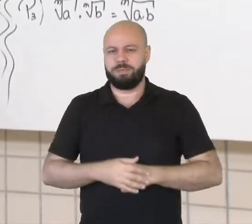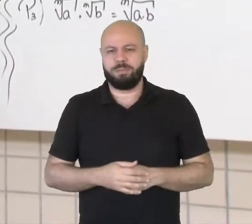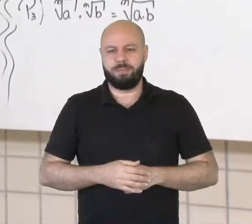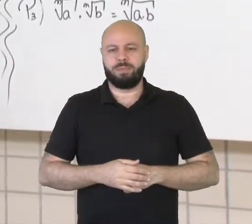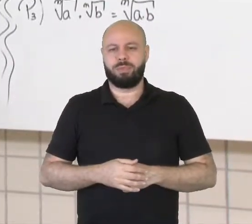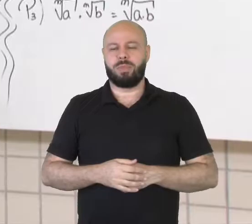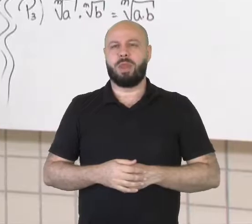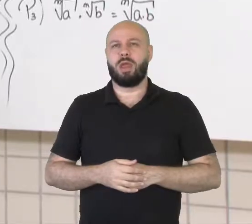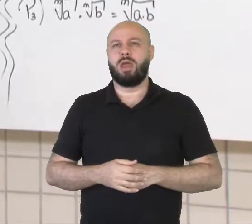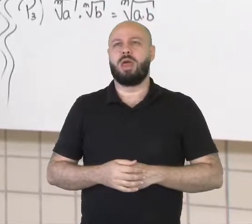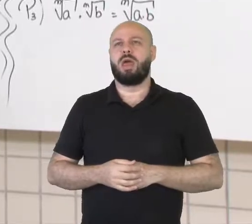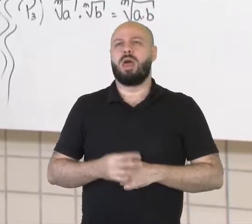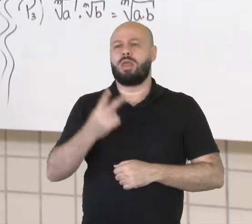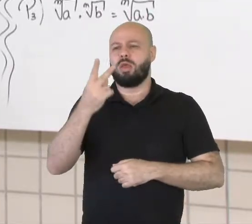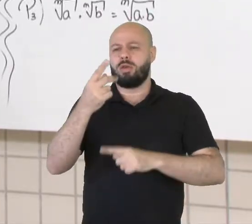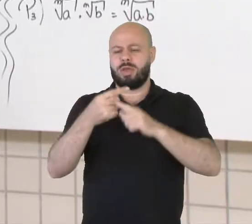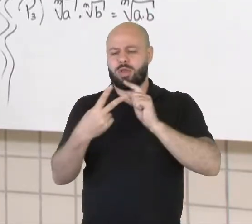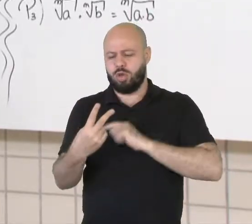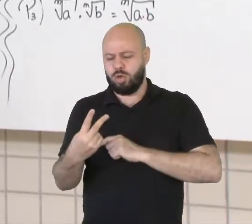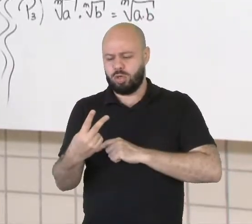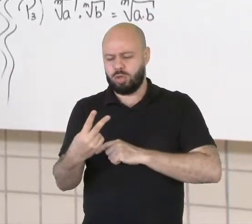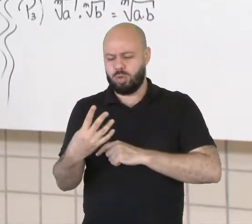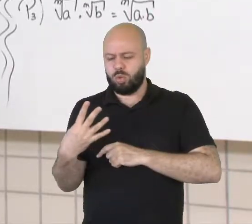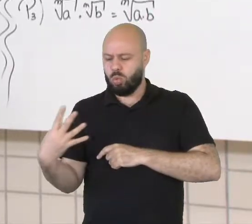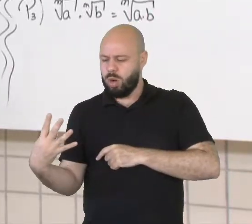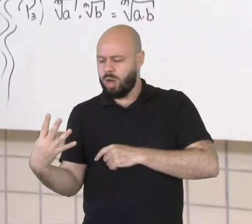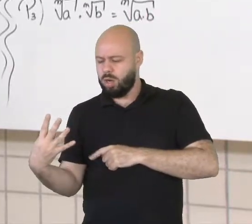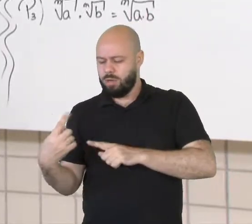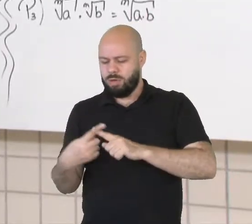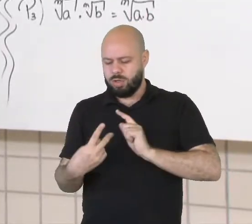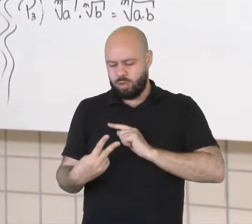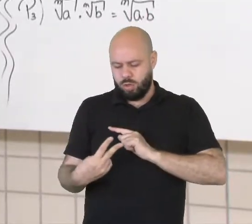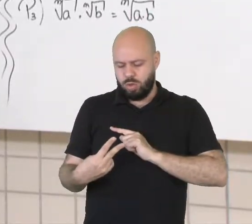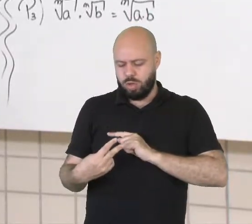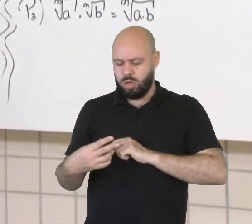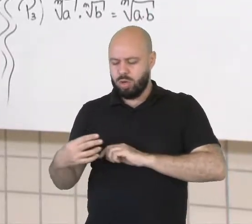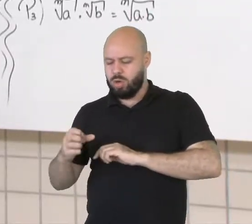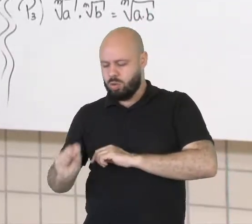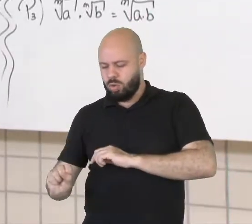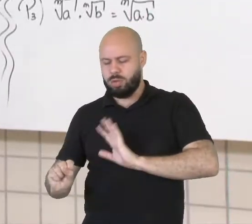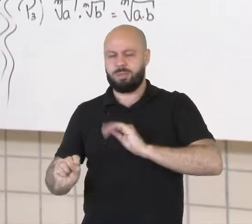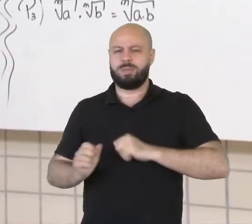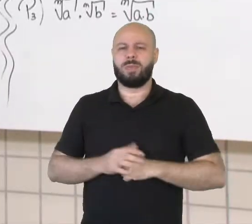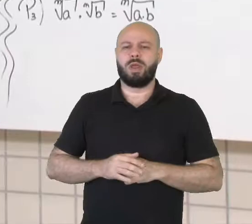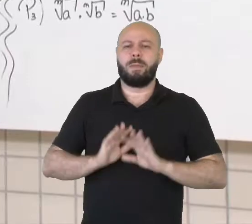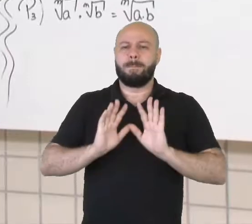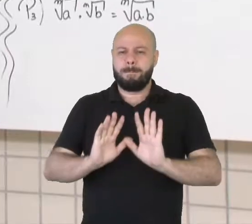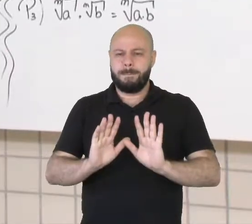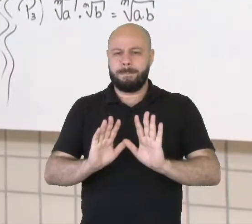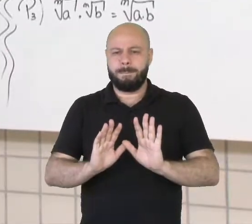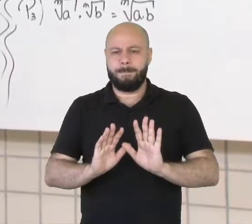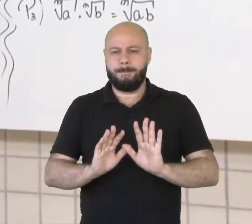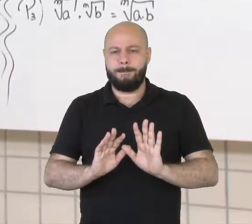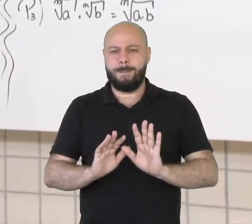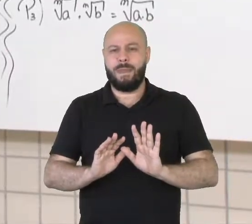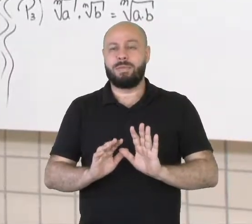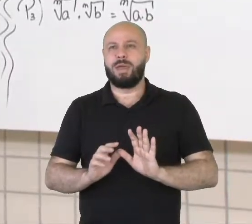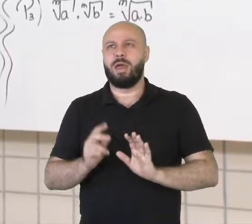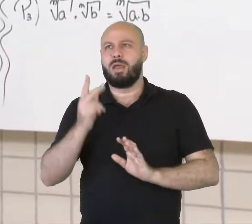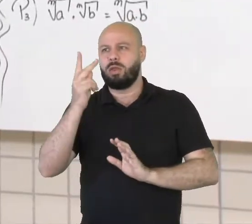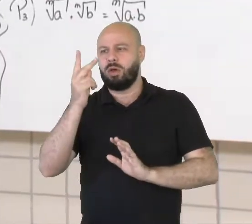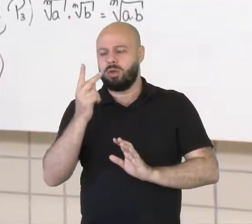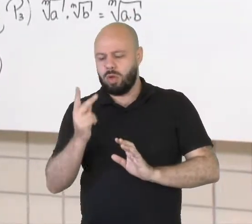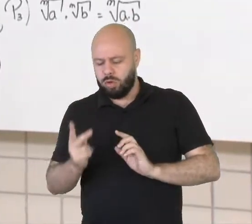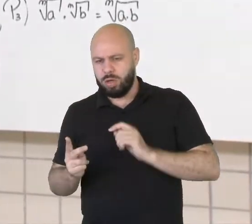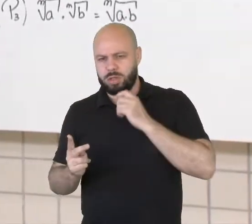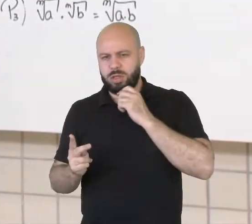vezes 2, 4, vezes 2 daria 8, perfeito? Porém, como eu tenho 3 números, eu vou